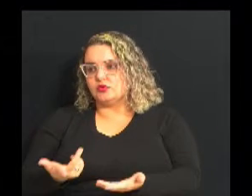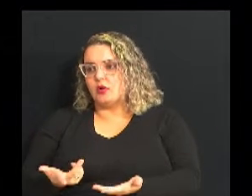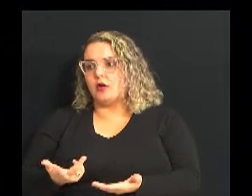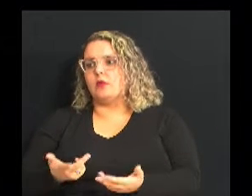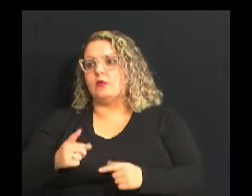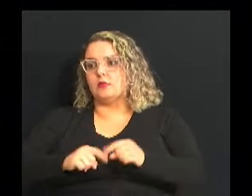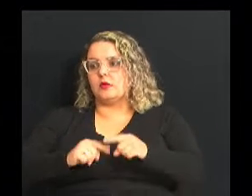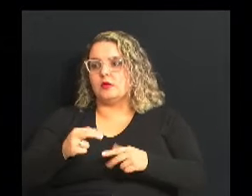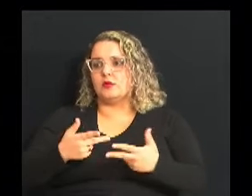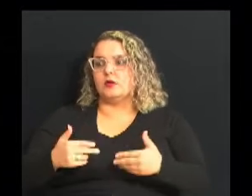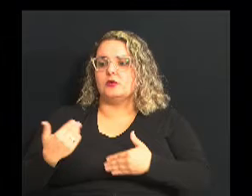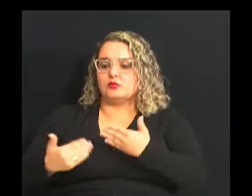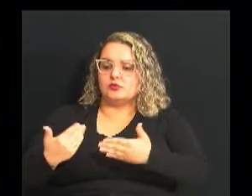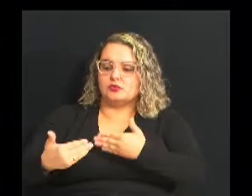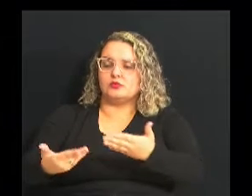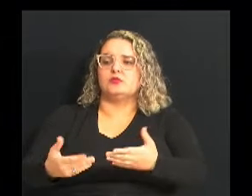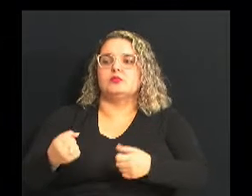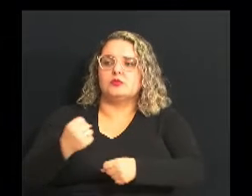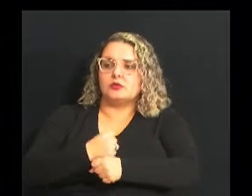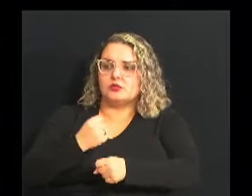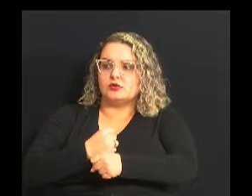o andamento da obra.